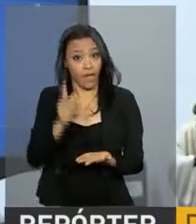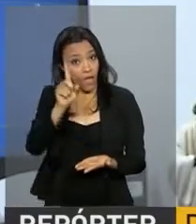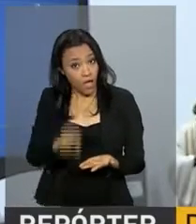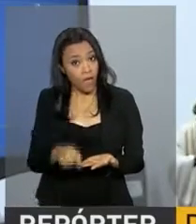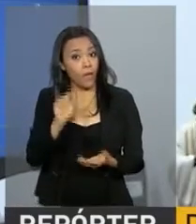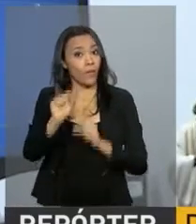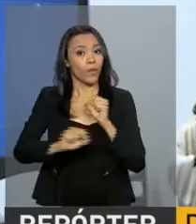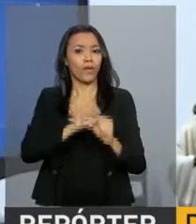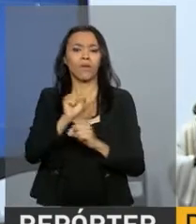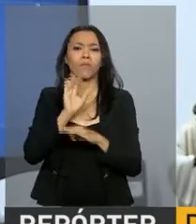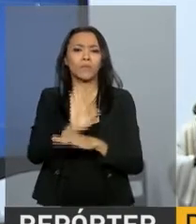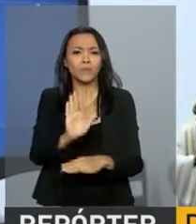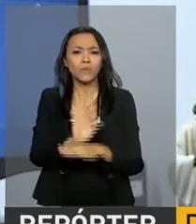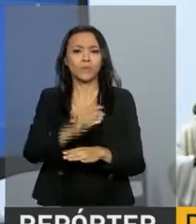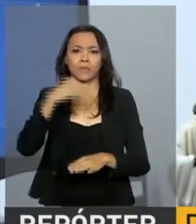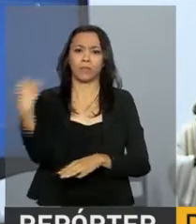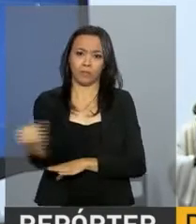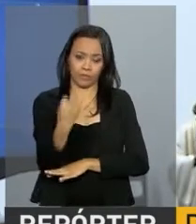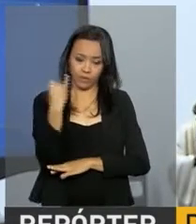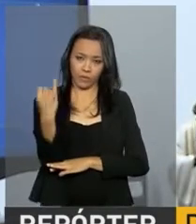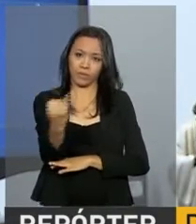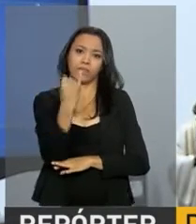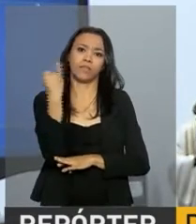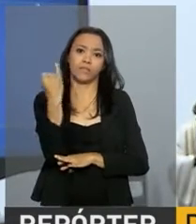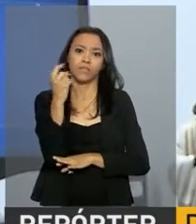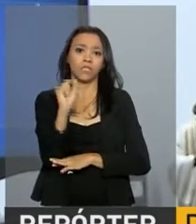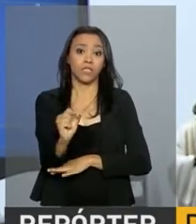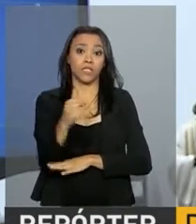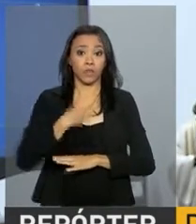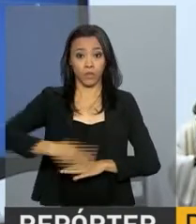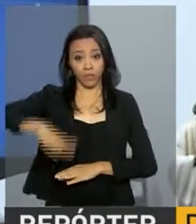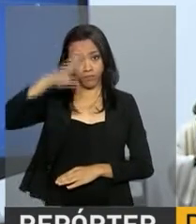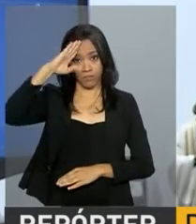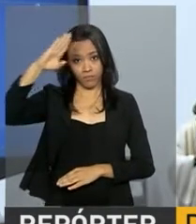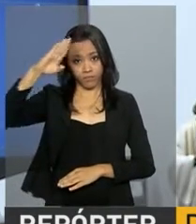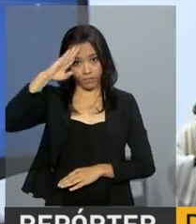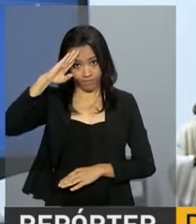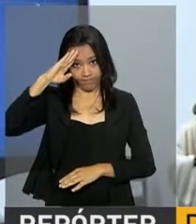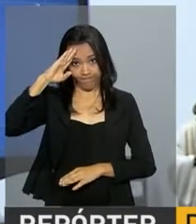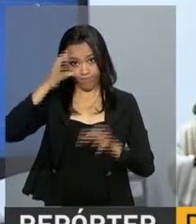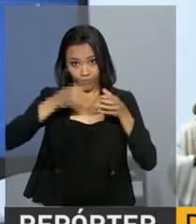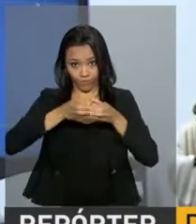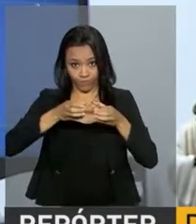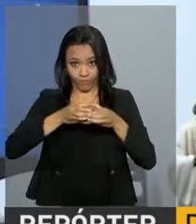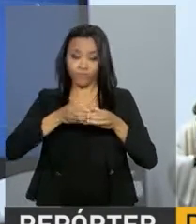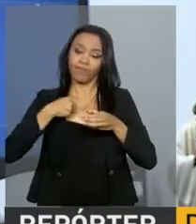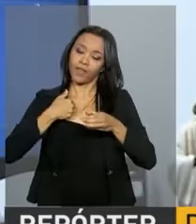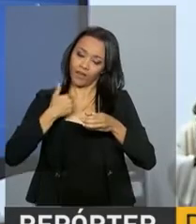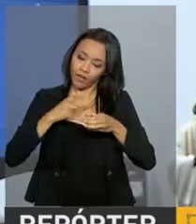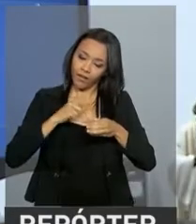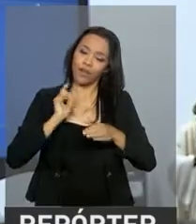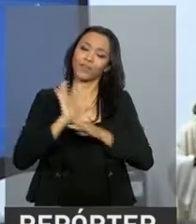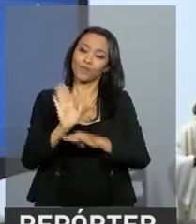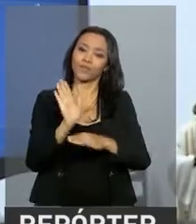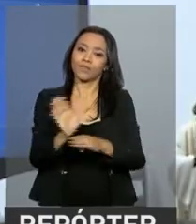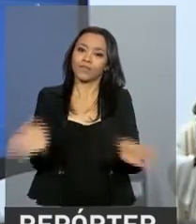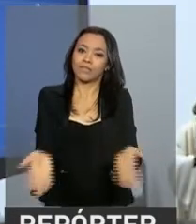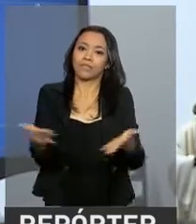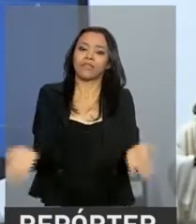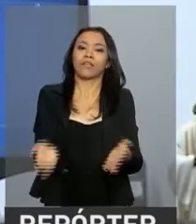importante é que as forças armadas têm colaborado no sentido da estratégia da